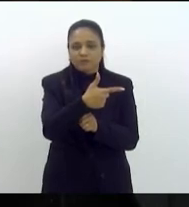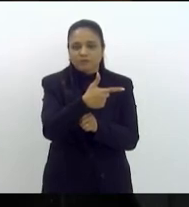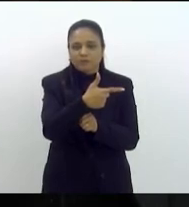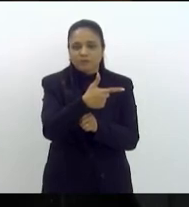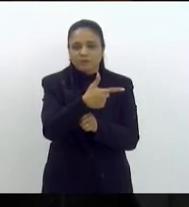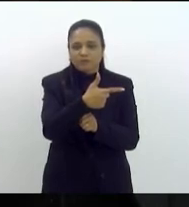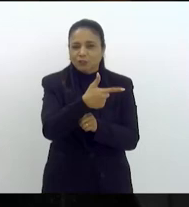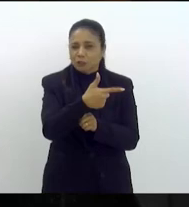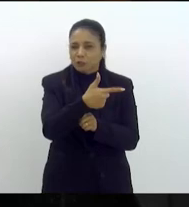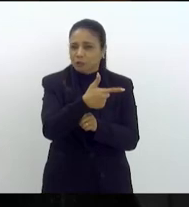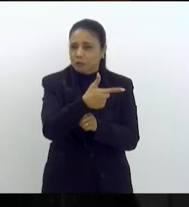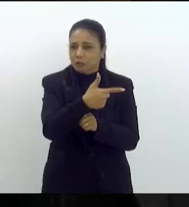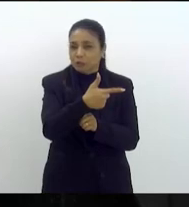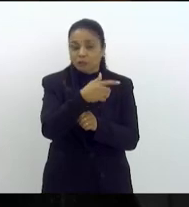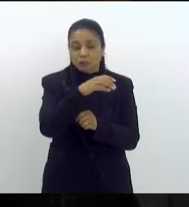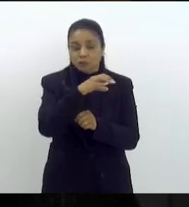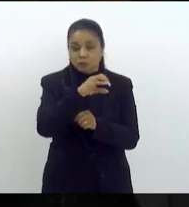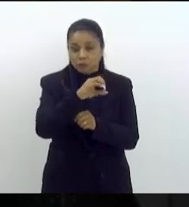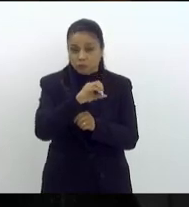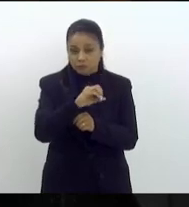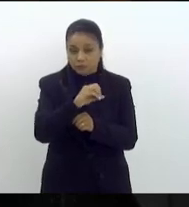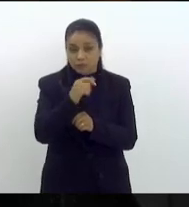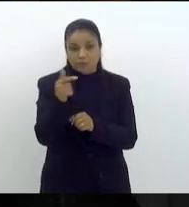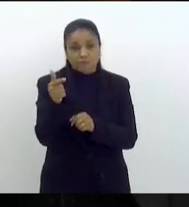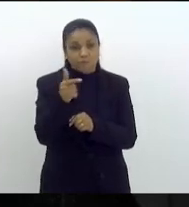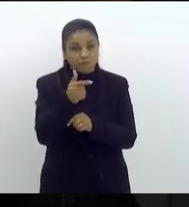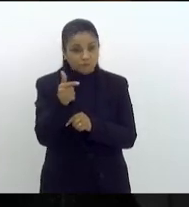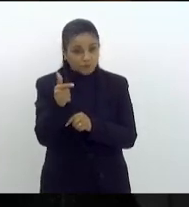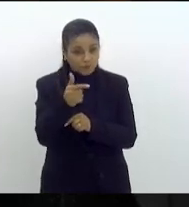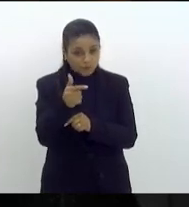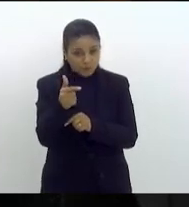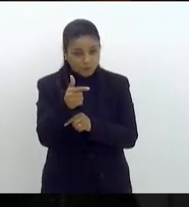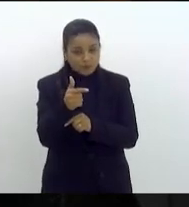e 2022 2022